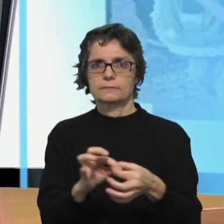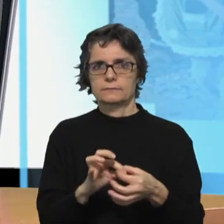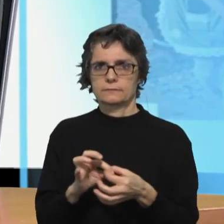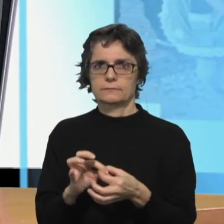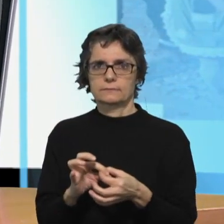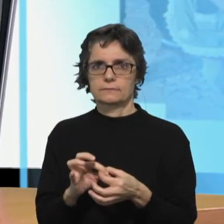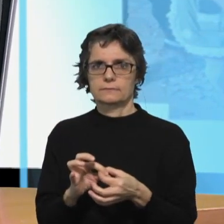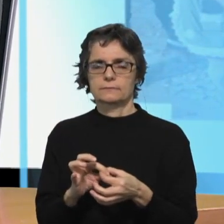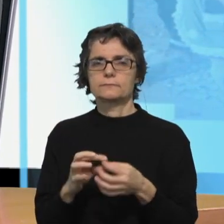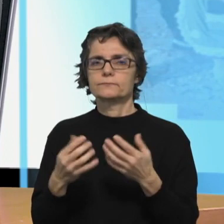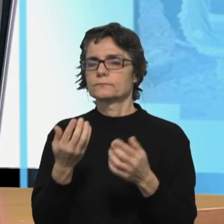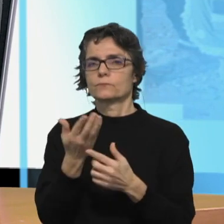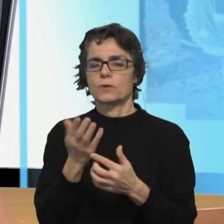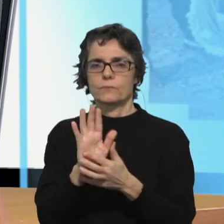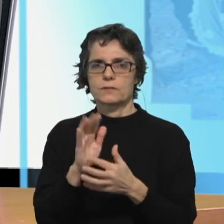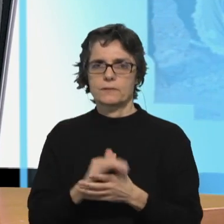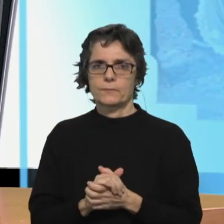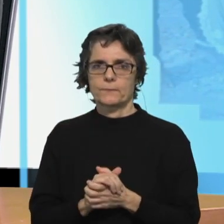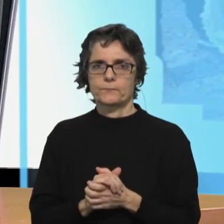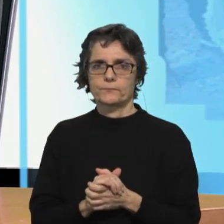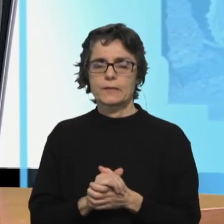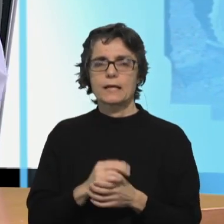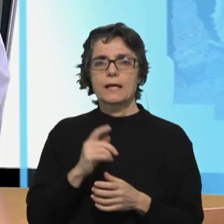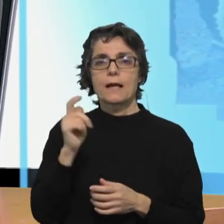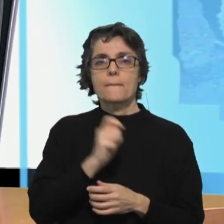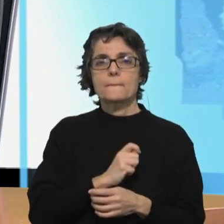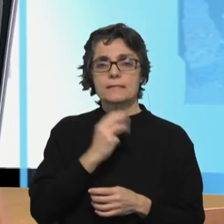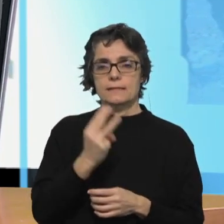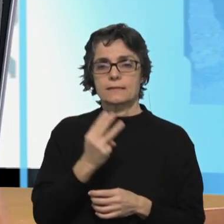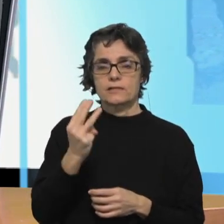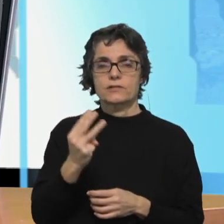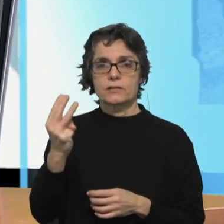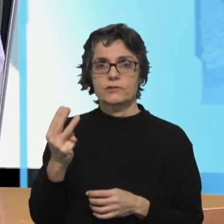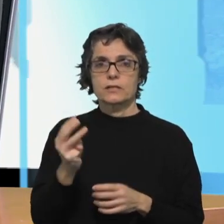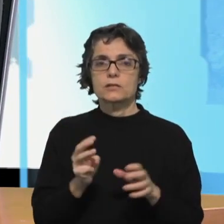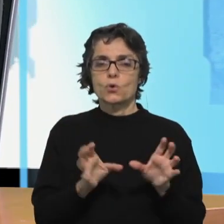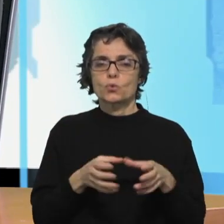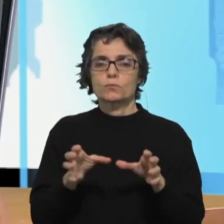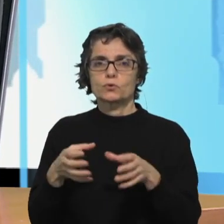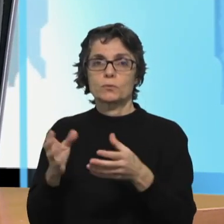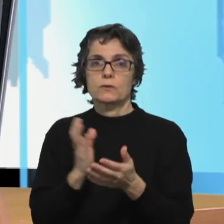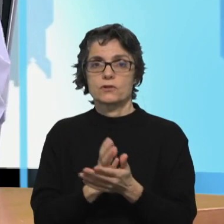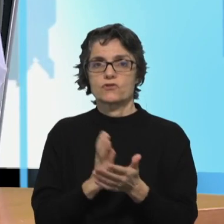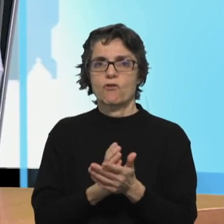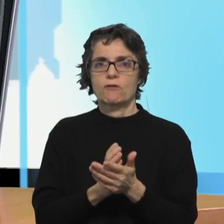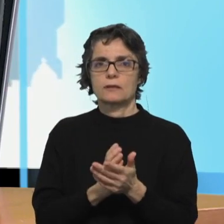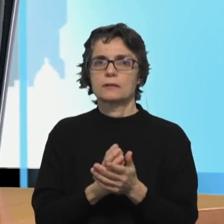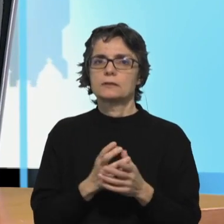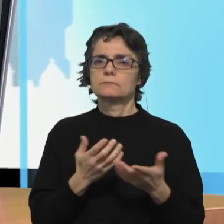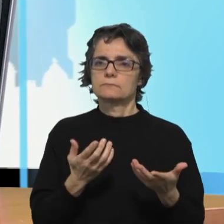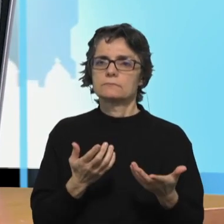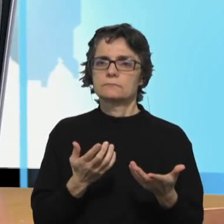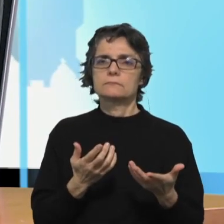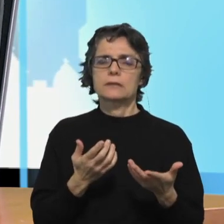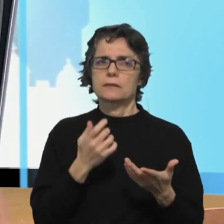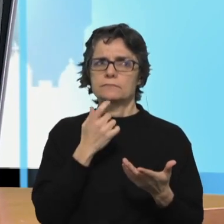aí, por exemplo, propõe-se que haja, em cada trimestre, o próprio grupo define o seu projeto de atuação. Isto é, há um tempo em que o grupo é soberano,